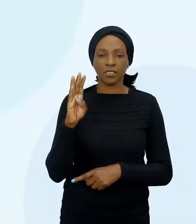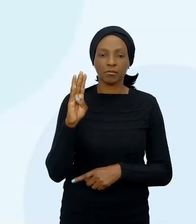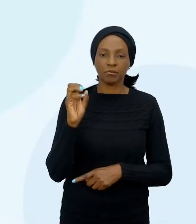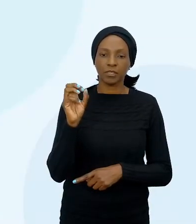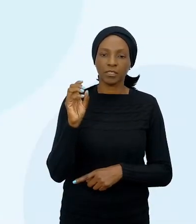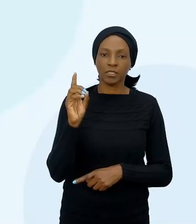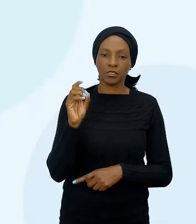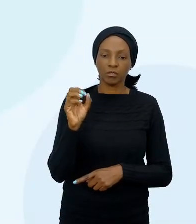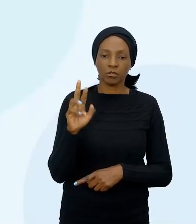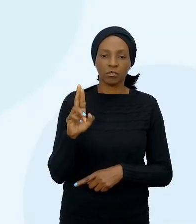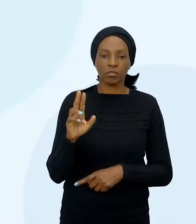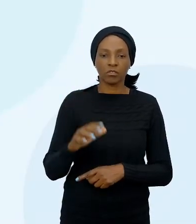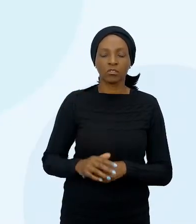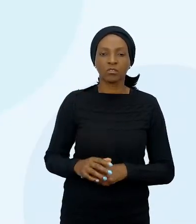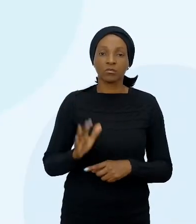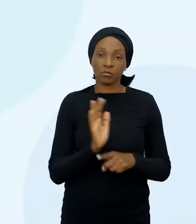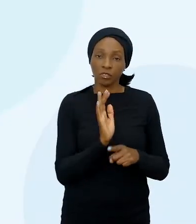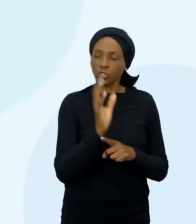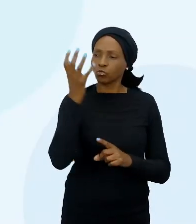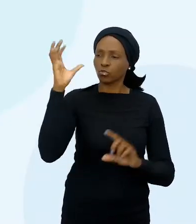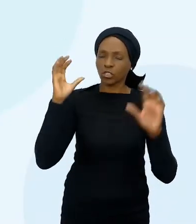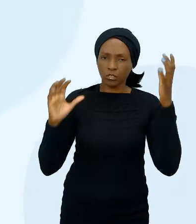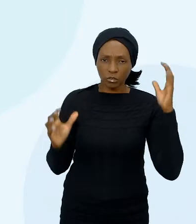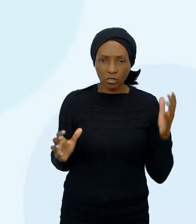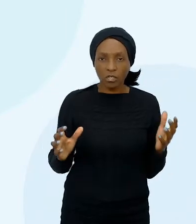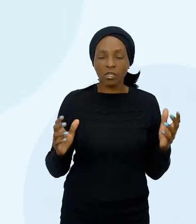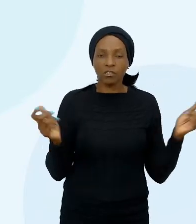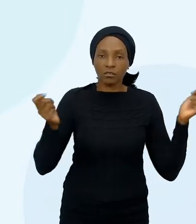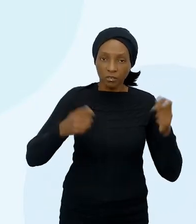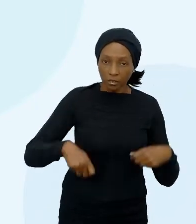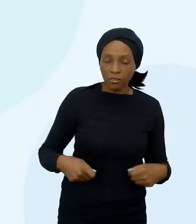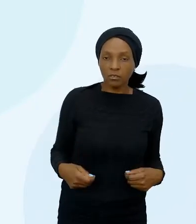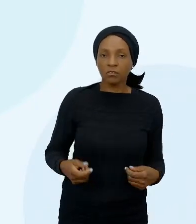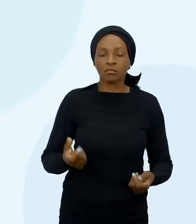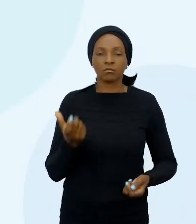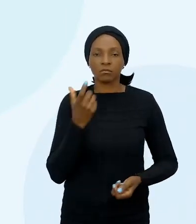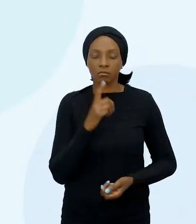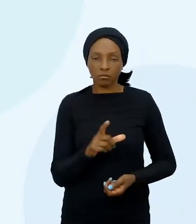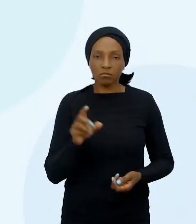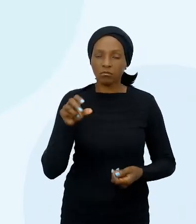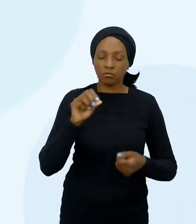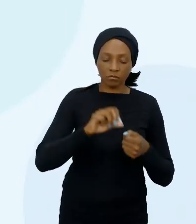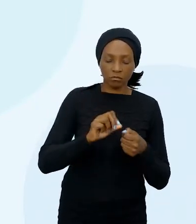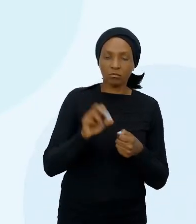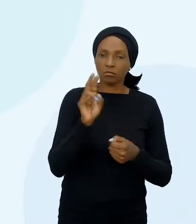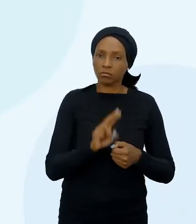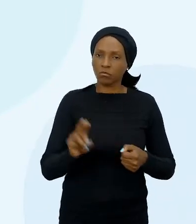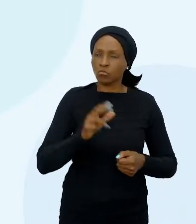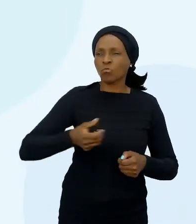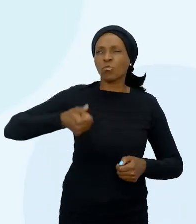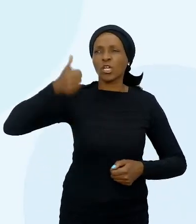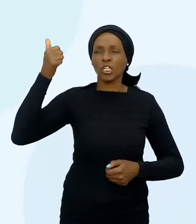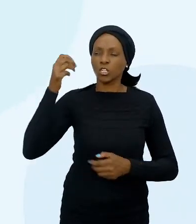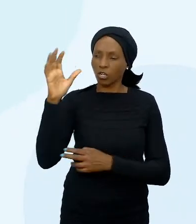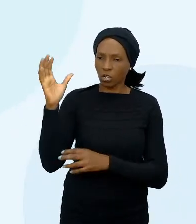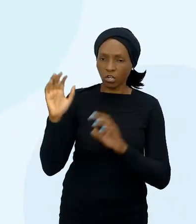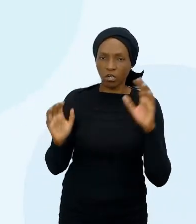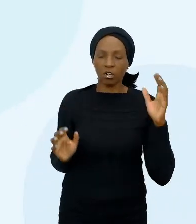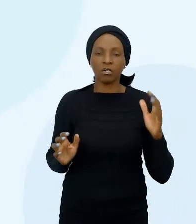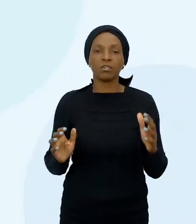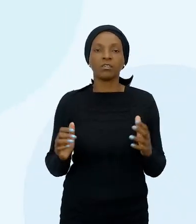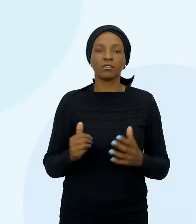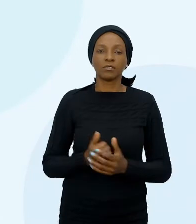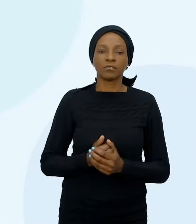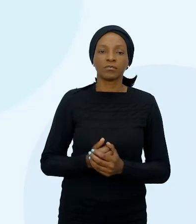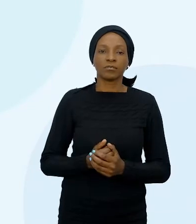bem, né, ao meio ambiente, se eu tenho a possibilidade de fazer um uso do meio ambiente, né? Mas